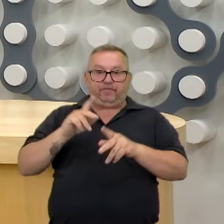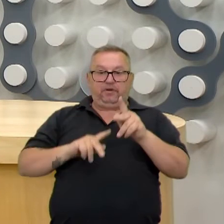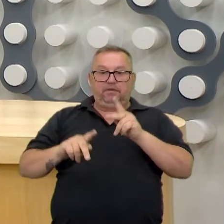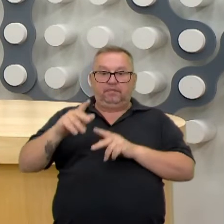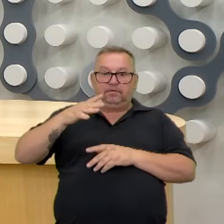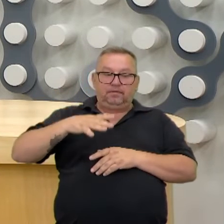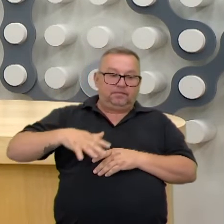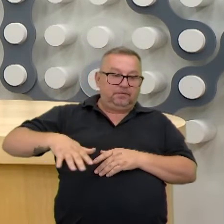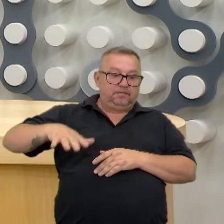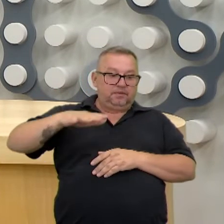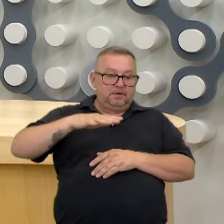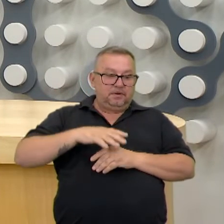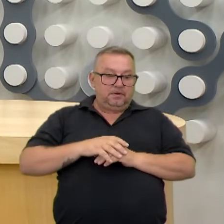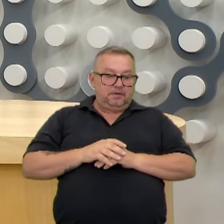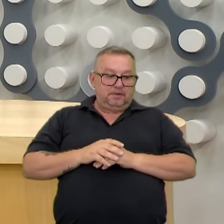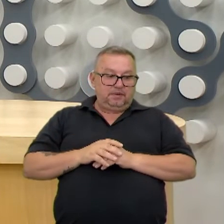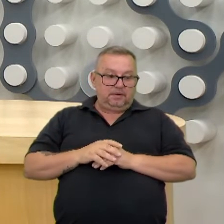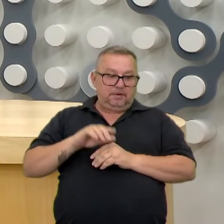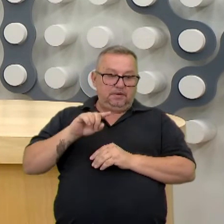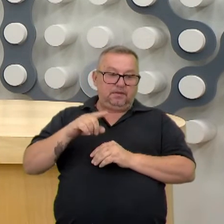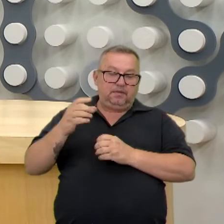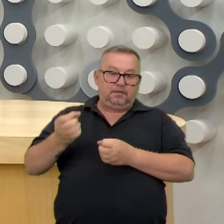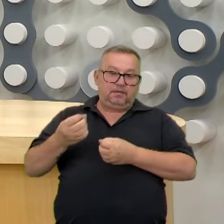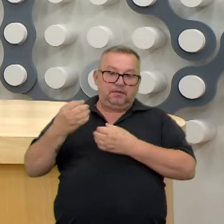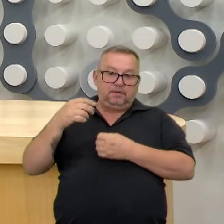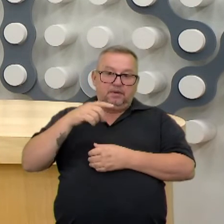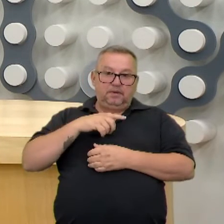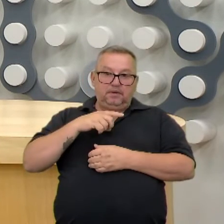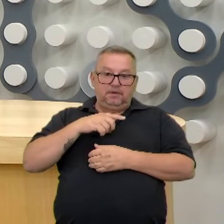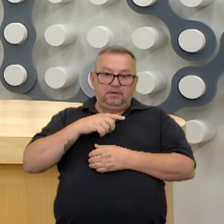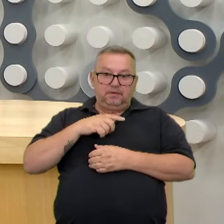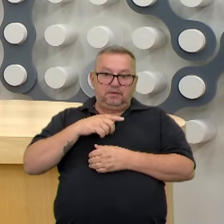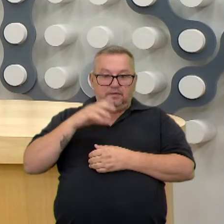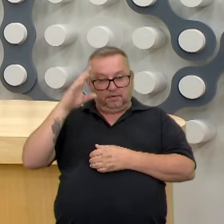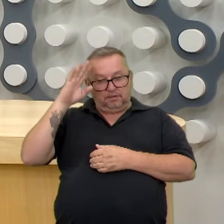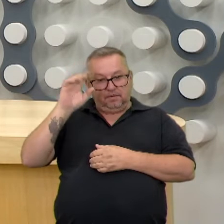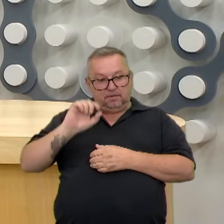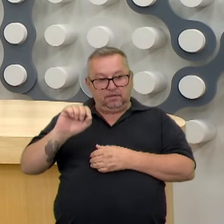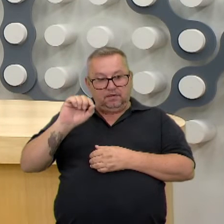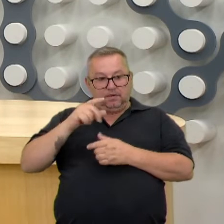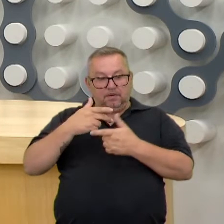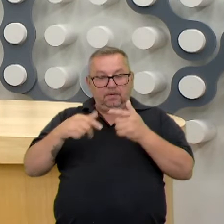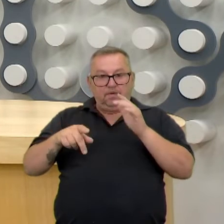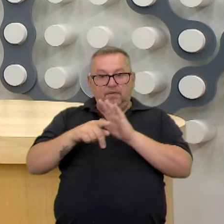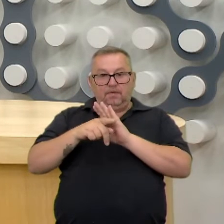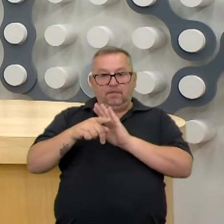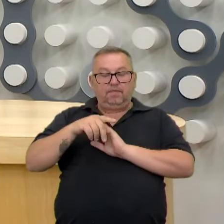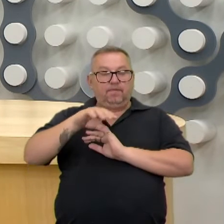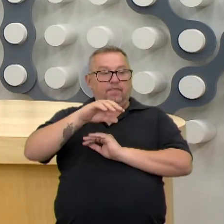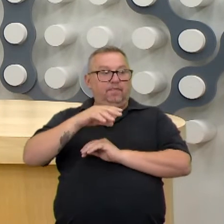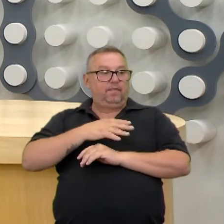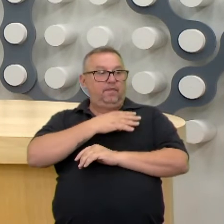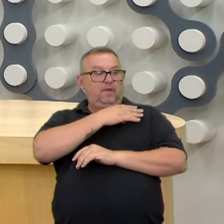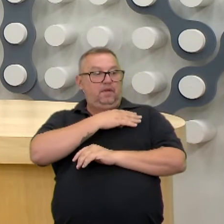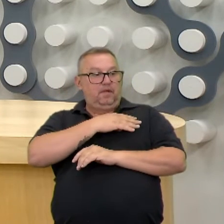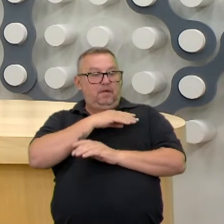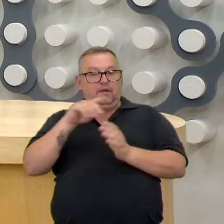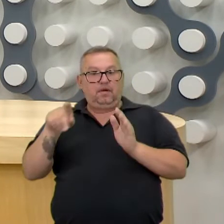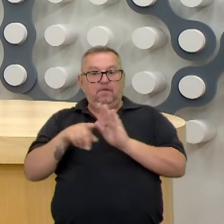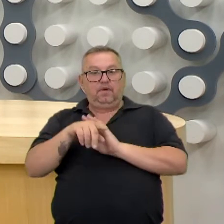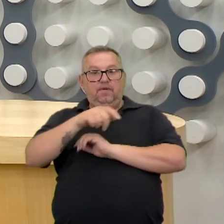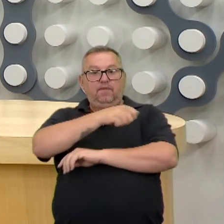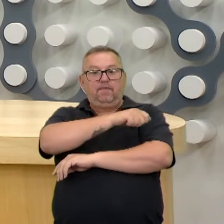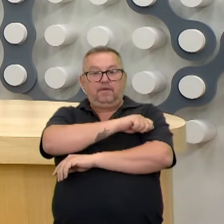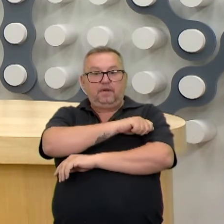população, né, era praticamente essa informação que se tinha, né, principalmente por questões militares e questões fiscais. Isso